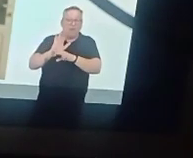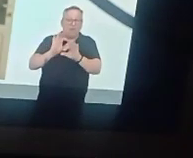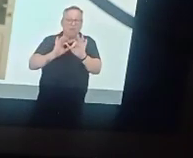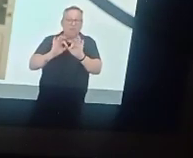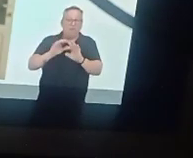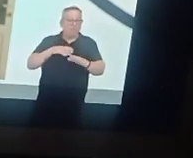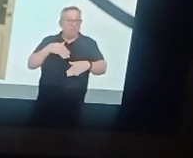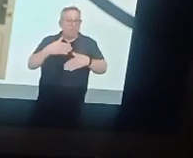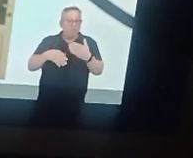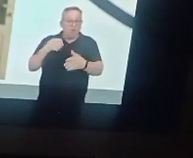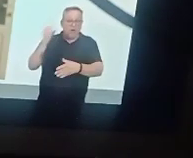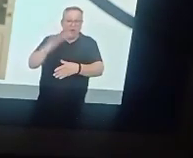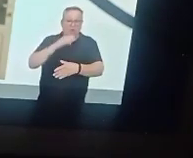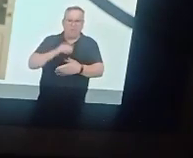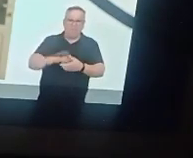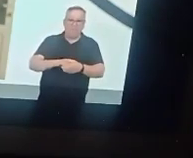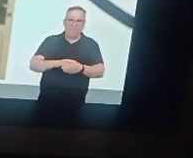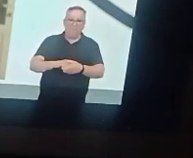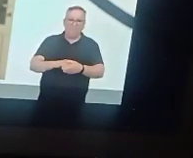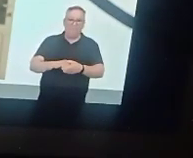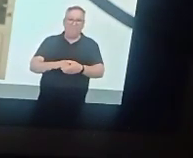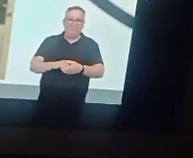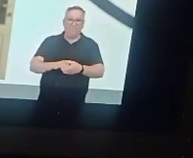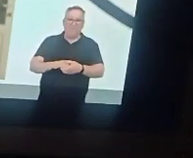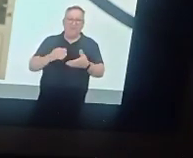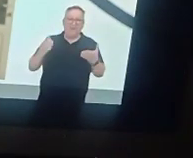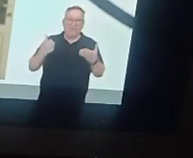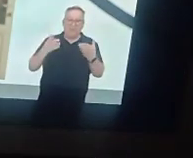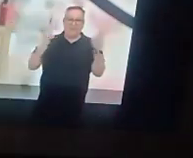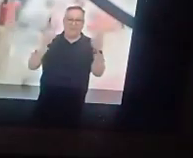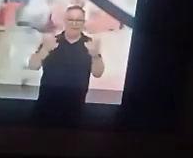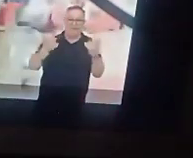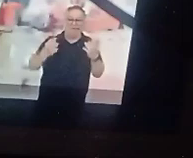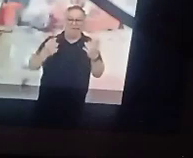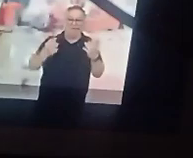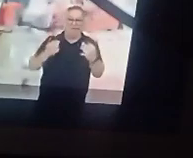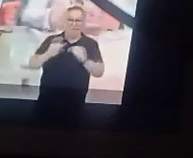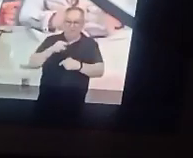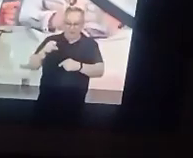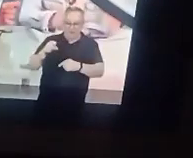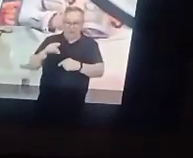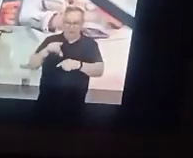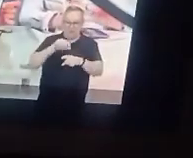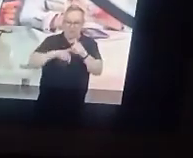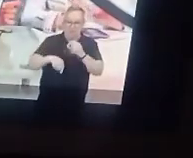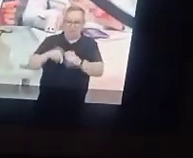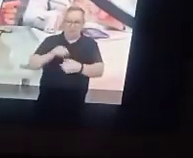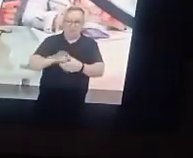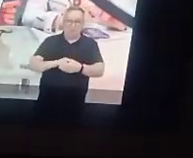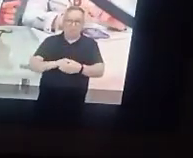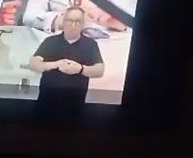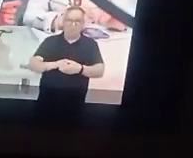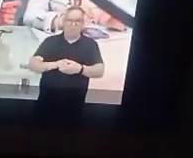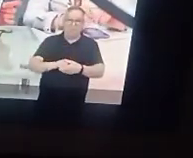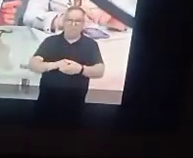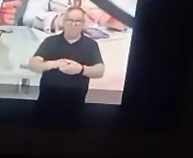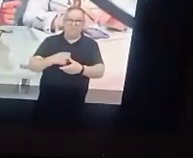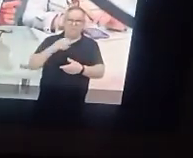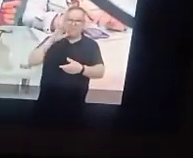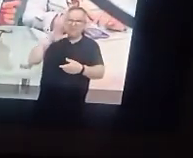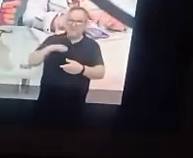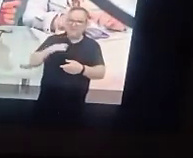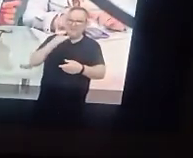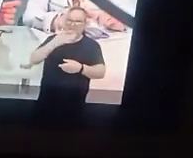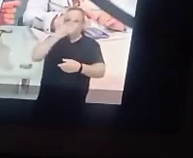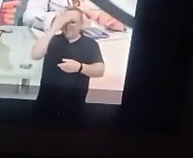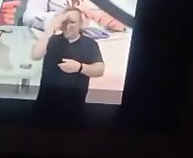processos. Tá bom? Vou passar a palavra para a Karina e ela vai conversar um pouquinho com vocês sobre o processo seletivo. Boa tarde,